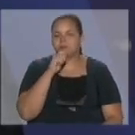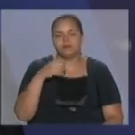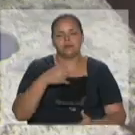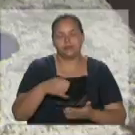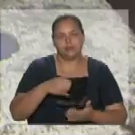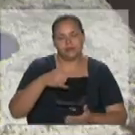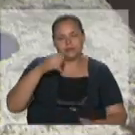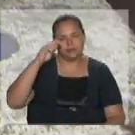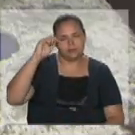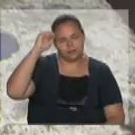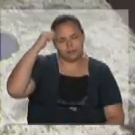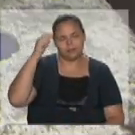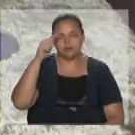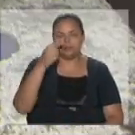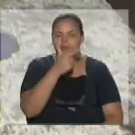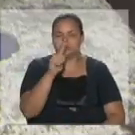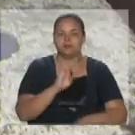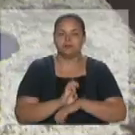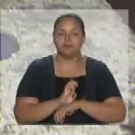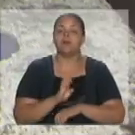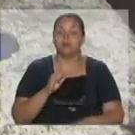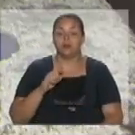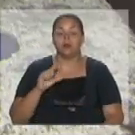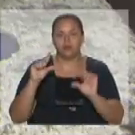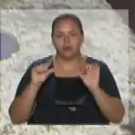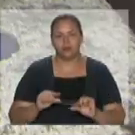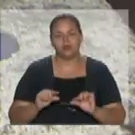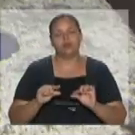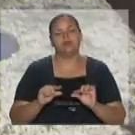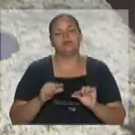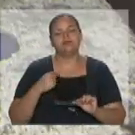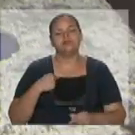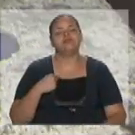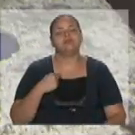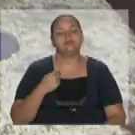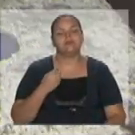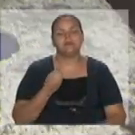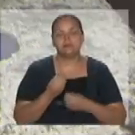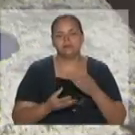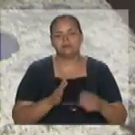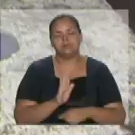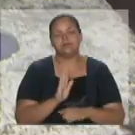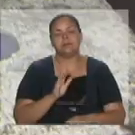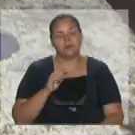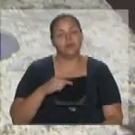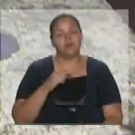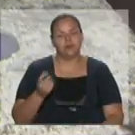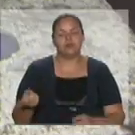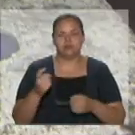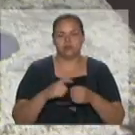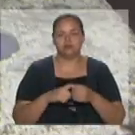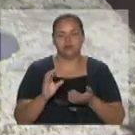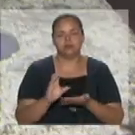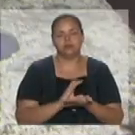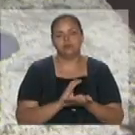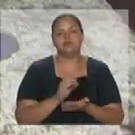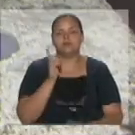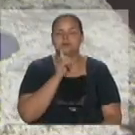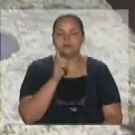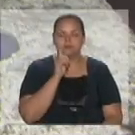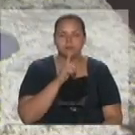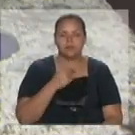petróleo. Porque ainda que haja essa redução no incentivo, o retorno vai acontecer, né,